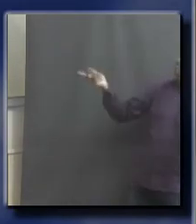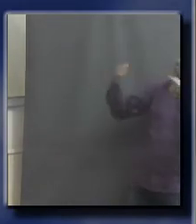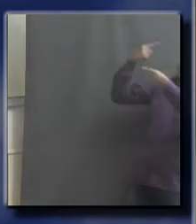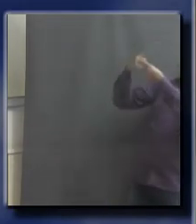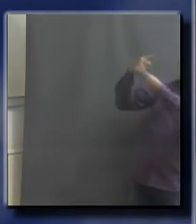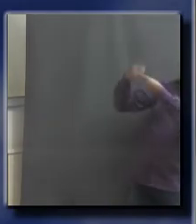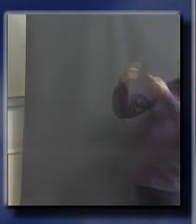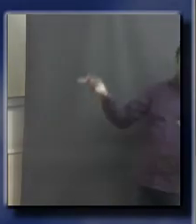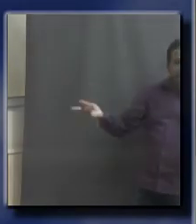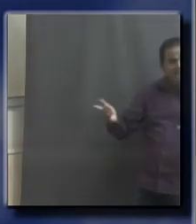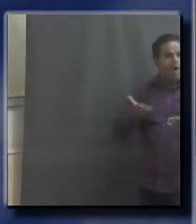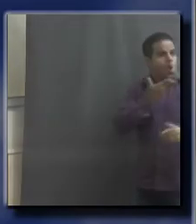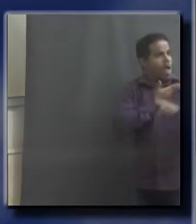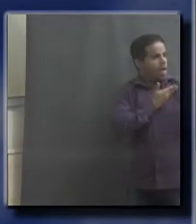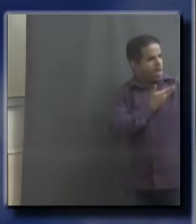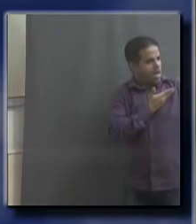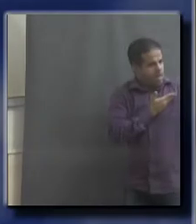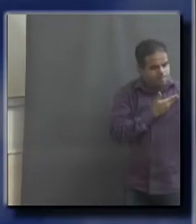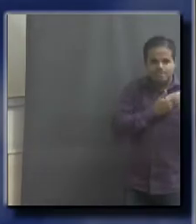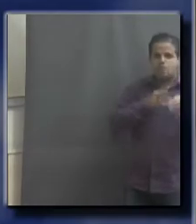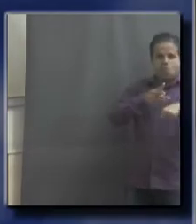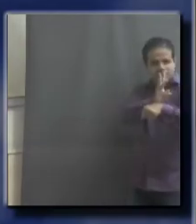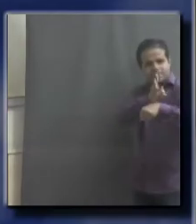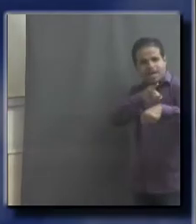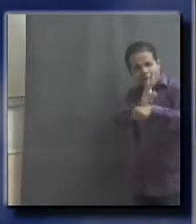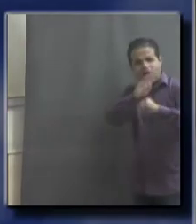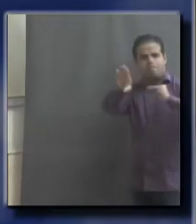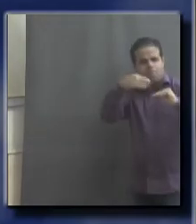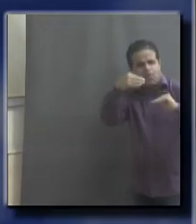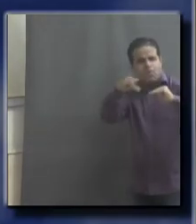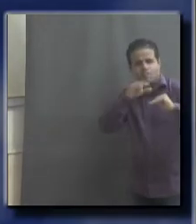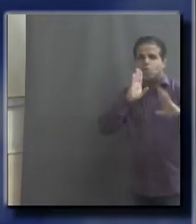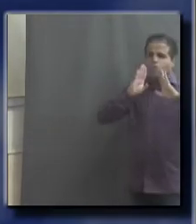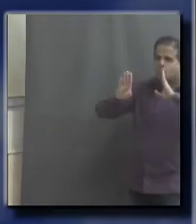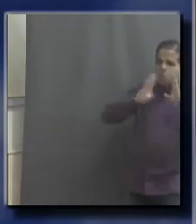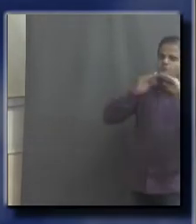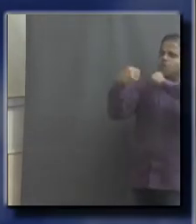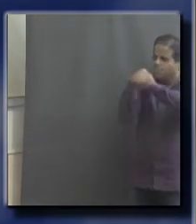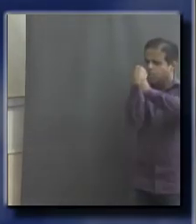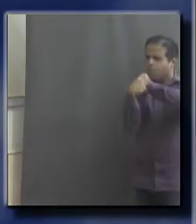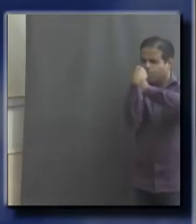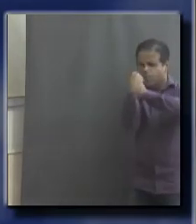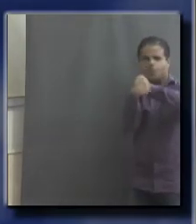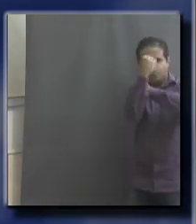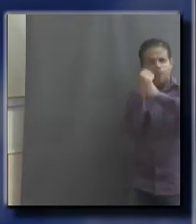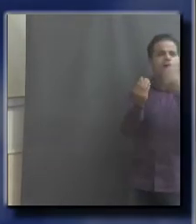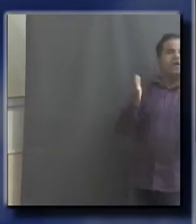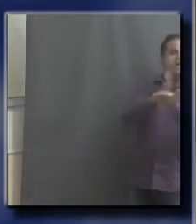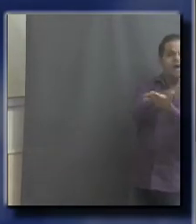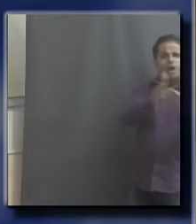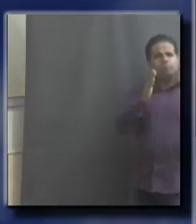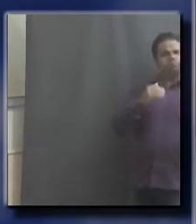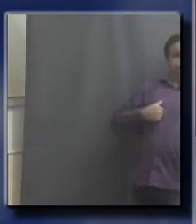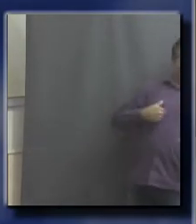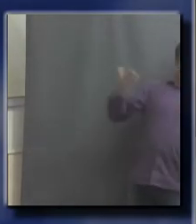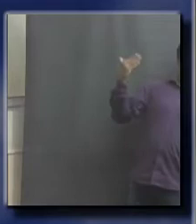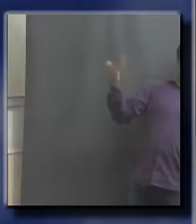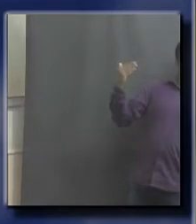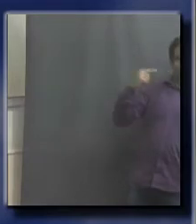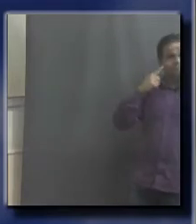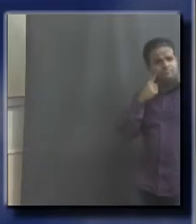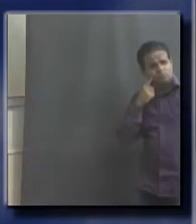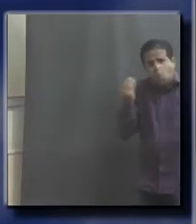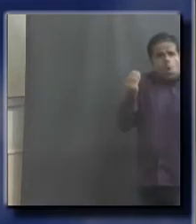pessoas, colegas, me perguntam isso pelo WhatsApp, pelo Facebook, E, às vezes, até com desconfiança. De onde vem